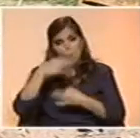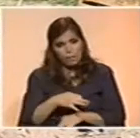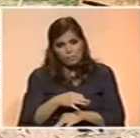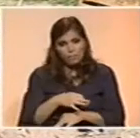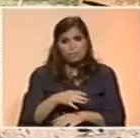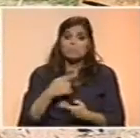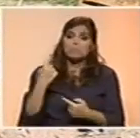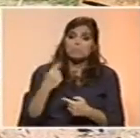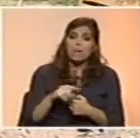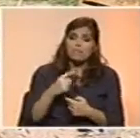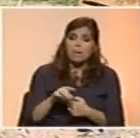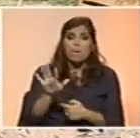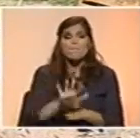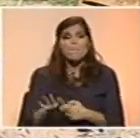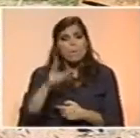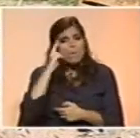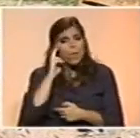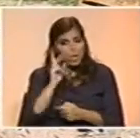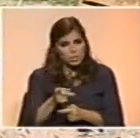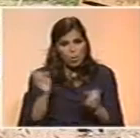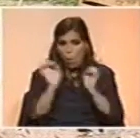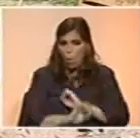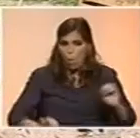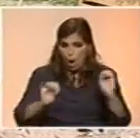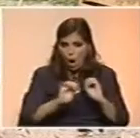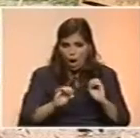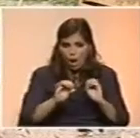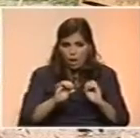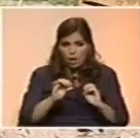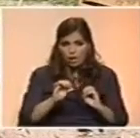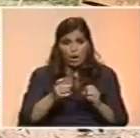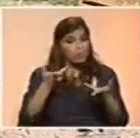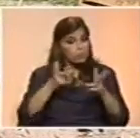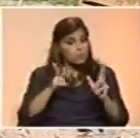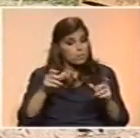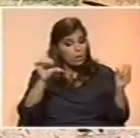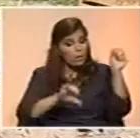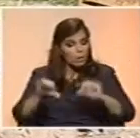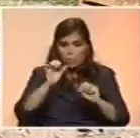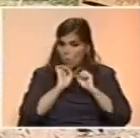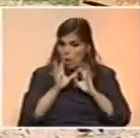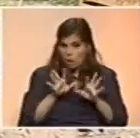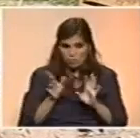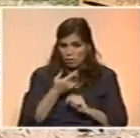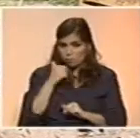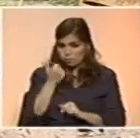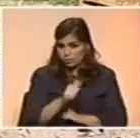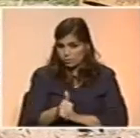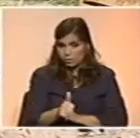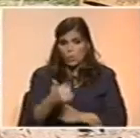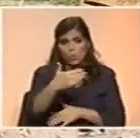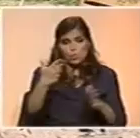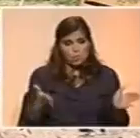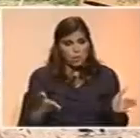e produzem de uma forma biológica, não há permissão de utilização de produtos químicos. Este espaço tem